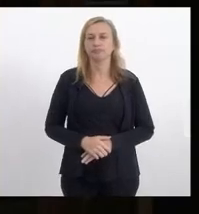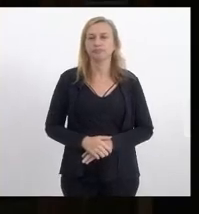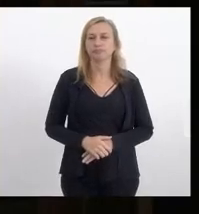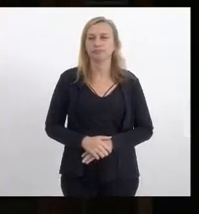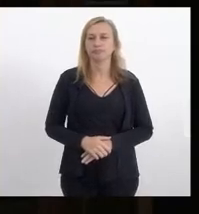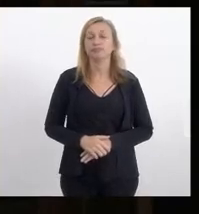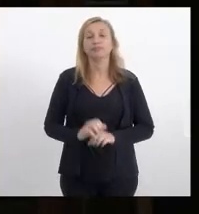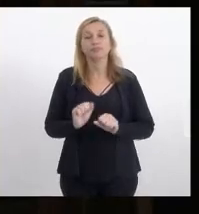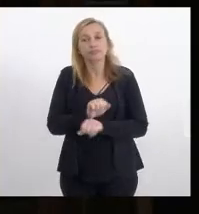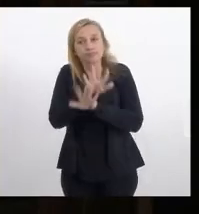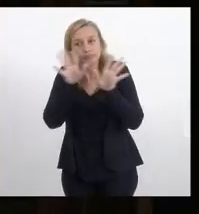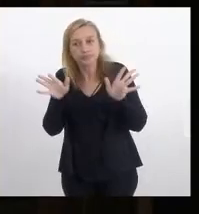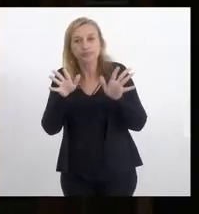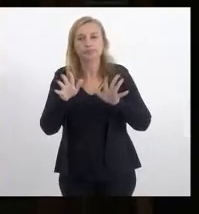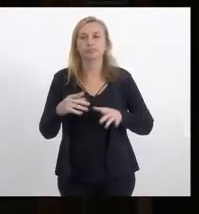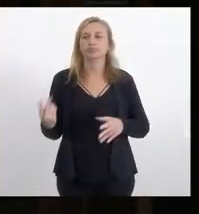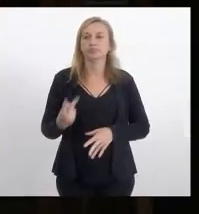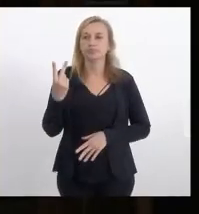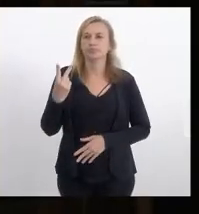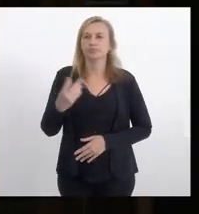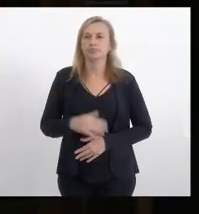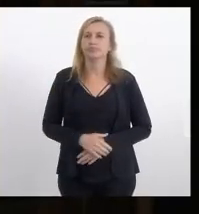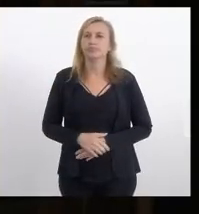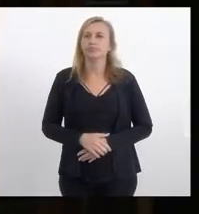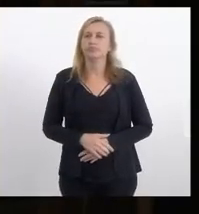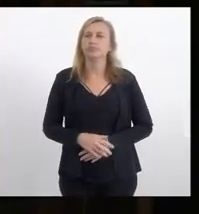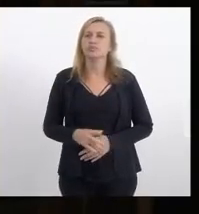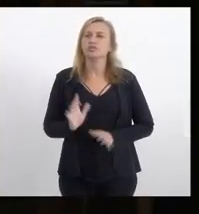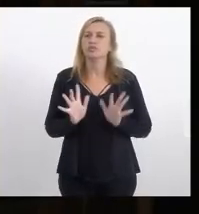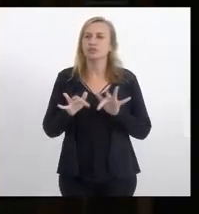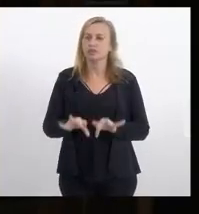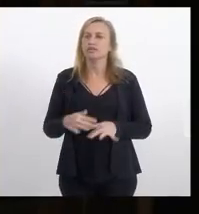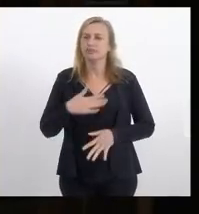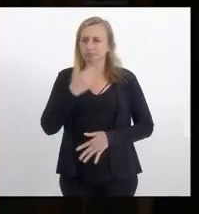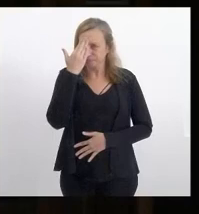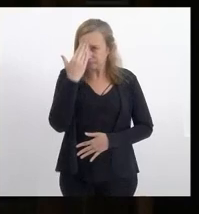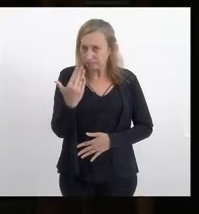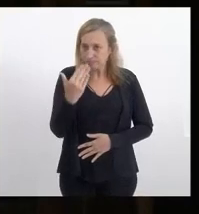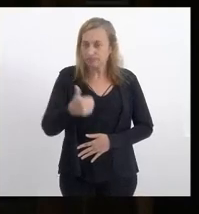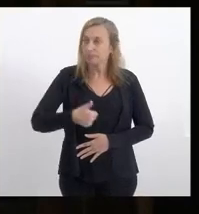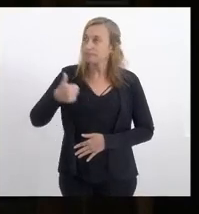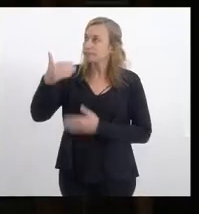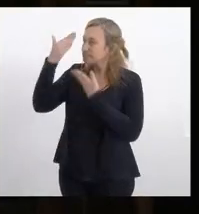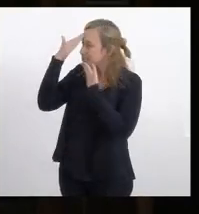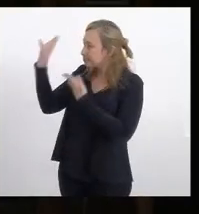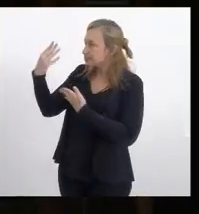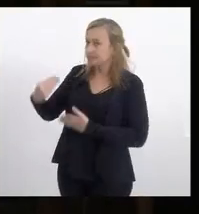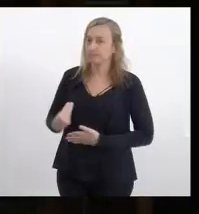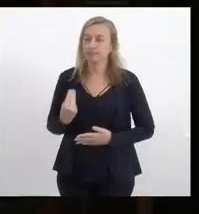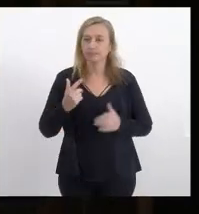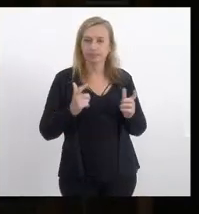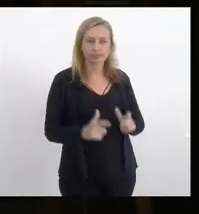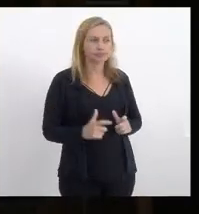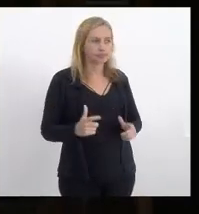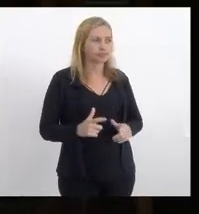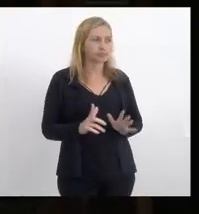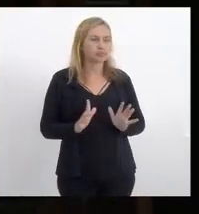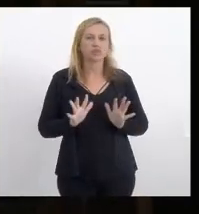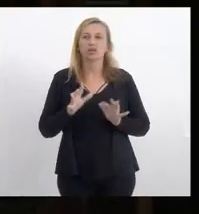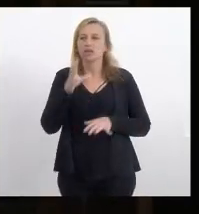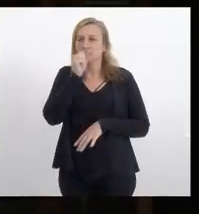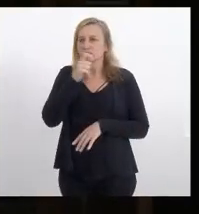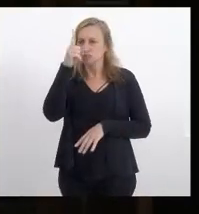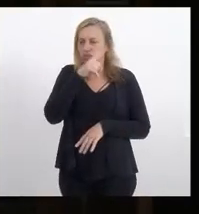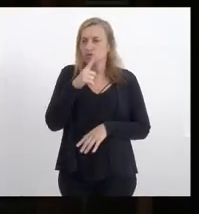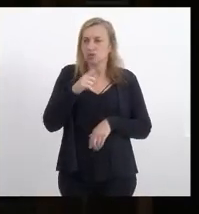transmite transparência e credibilidade conclui com não concluiu não gostaria de agradecer primeiro a Deus por estar aqui final de semana eu fiquei